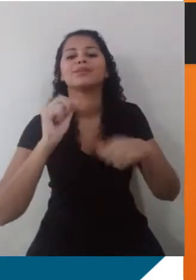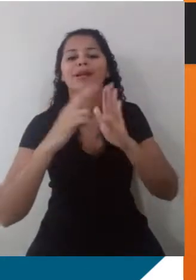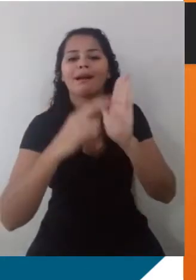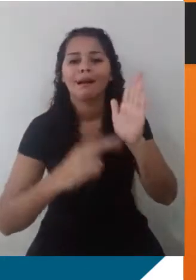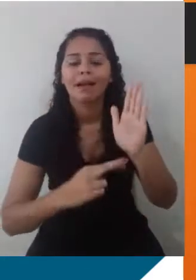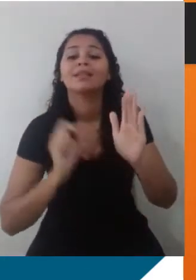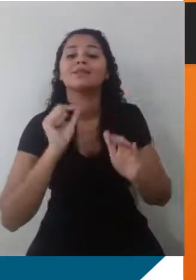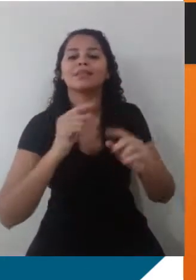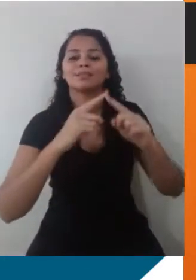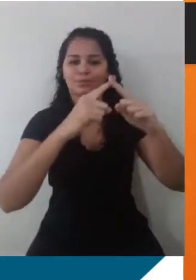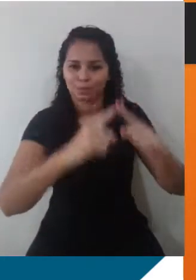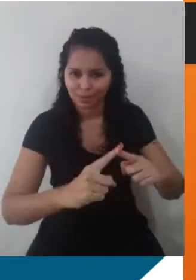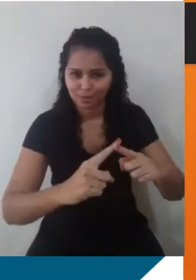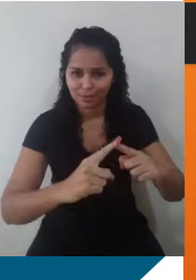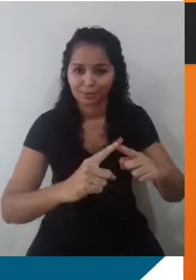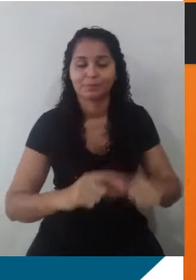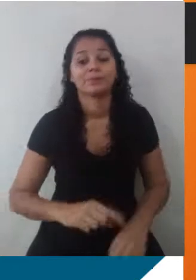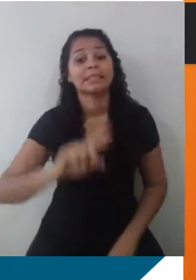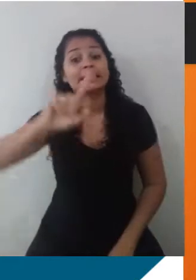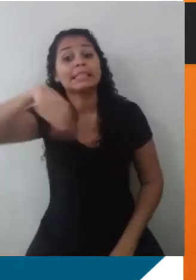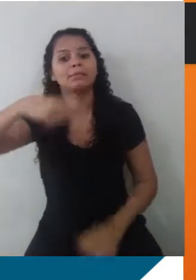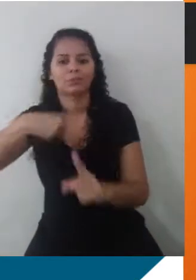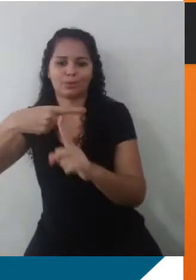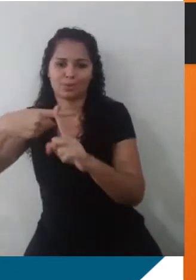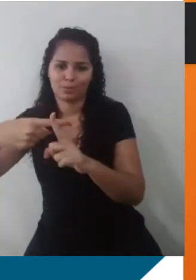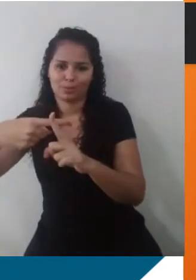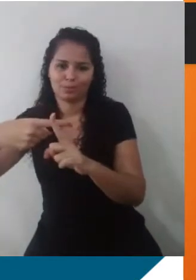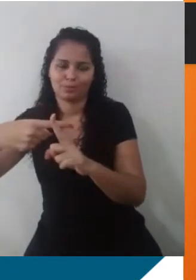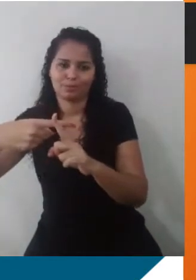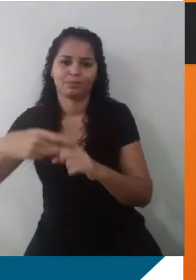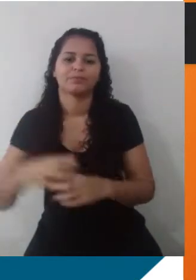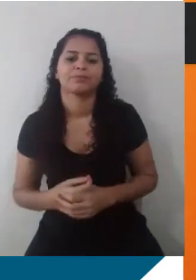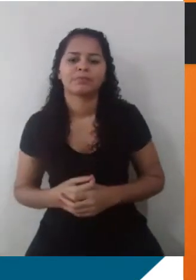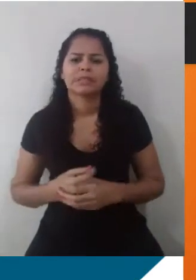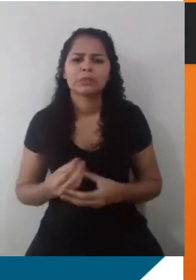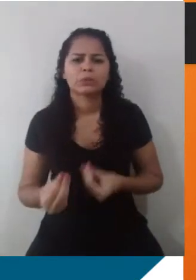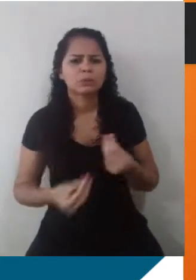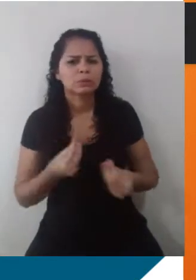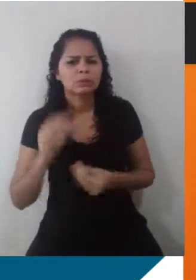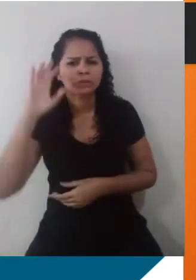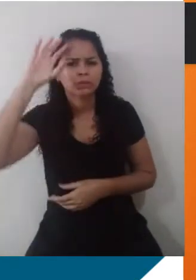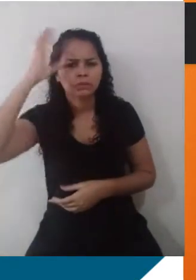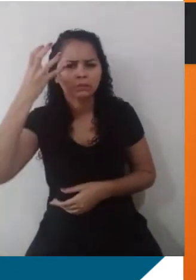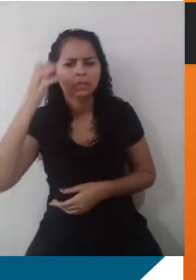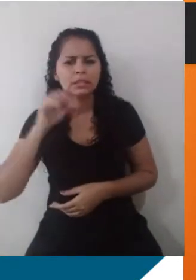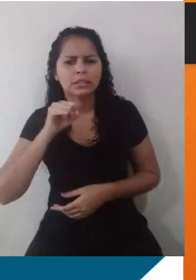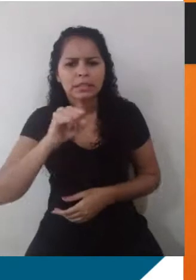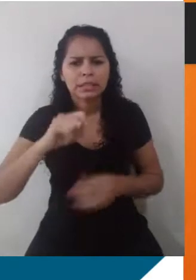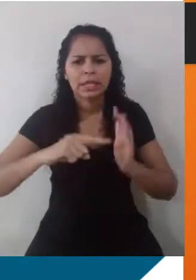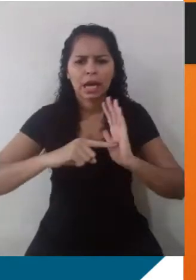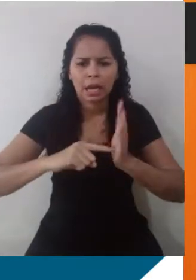só então ser executada a soma, a adição. Então como é que eu faço se a minha